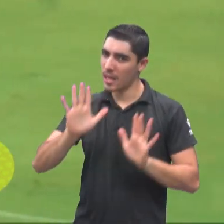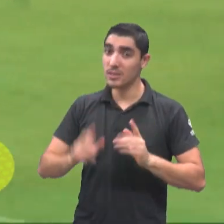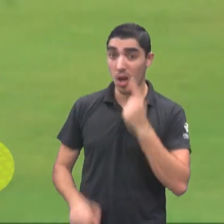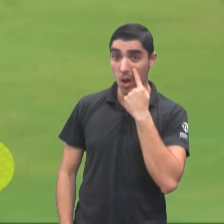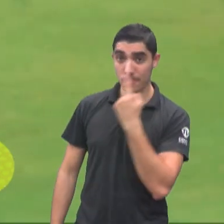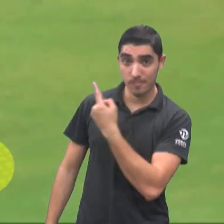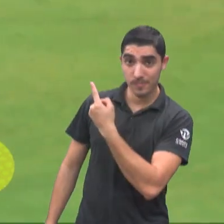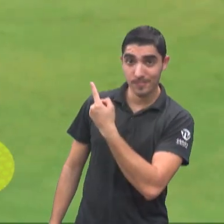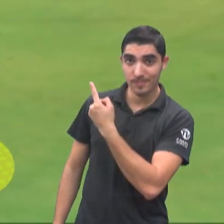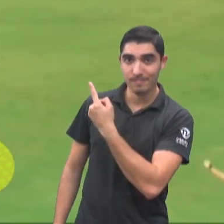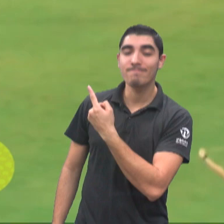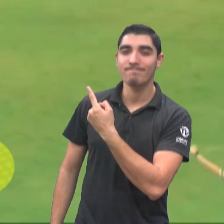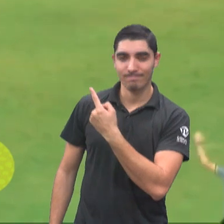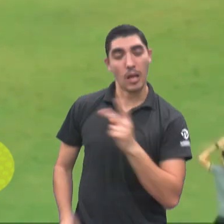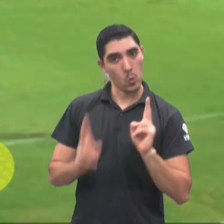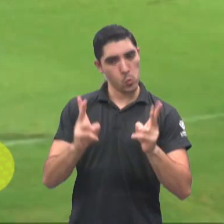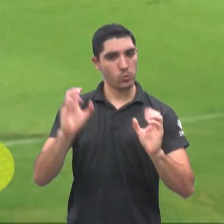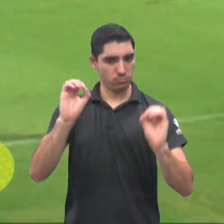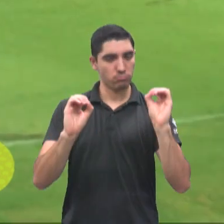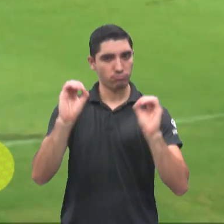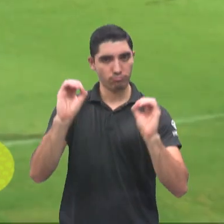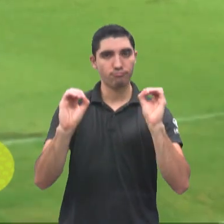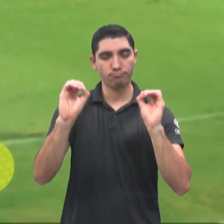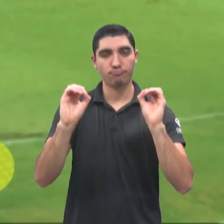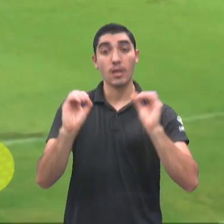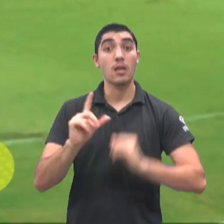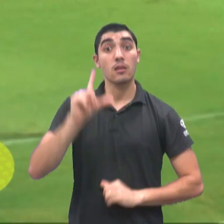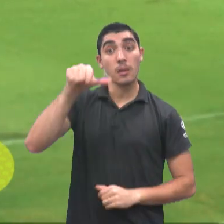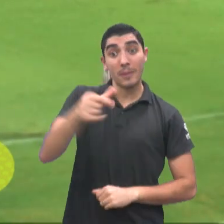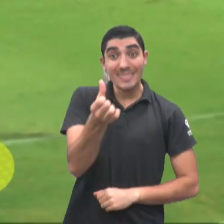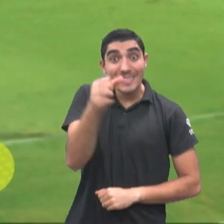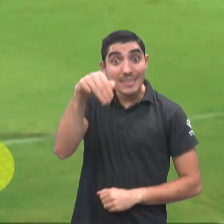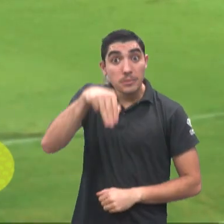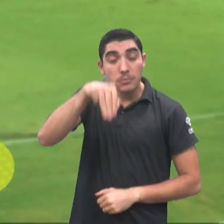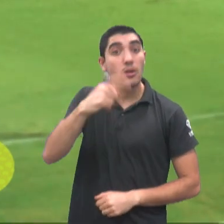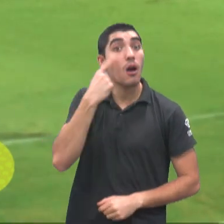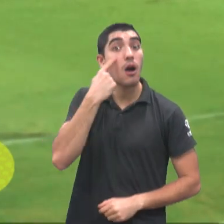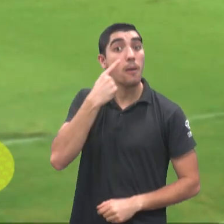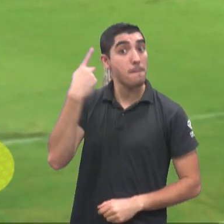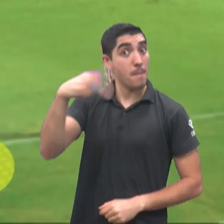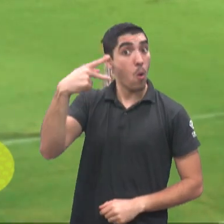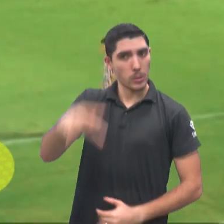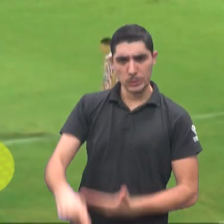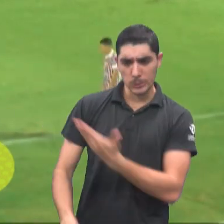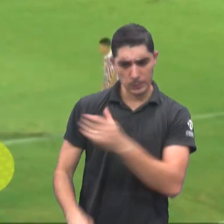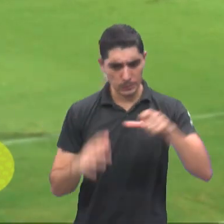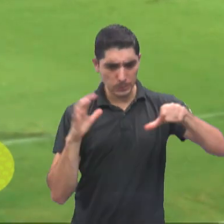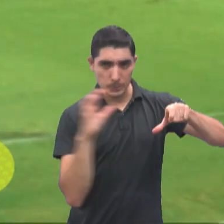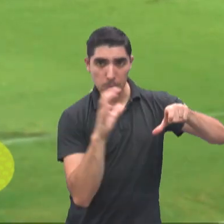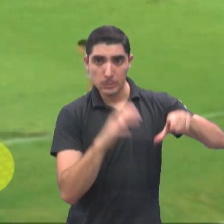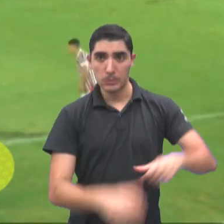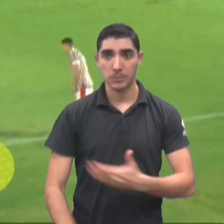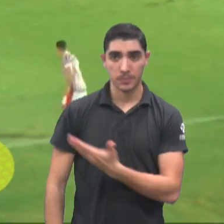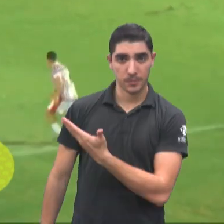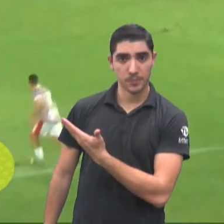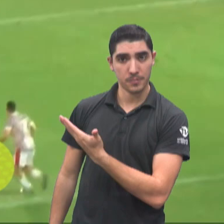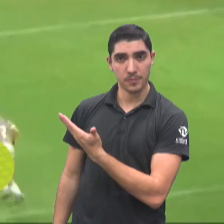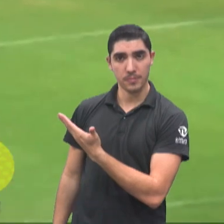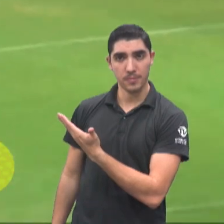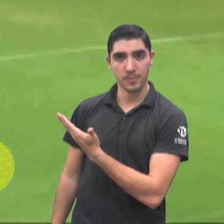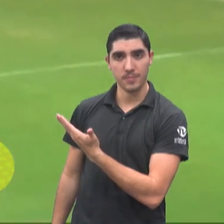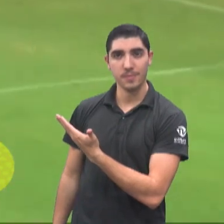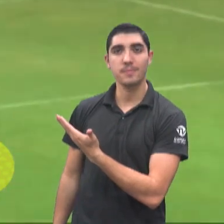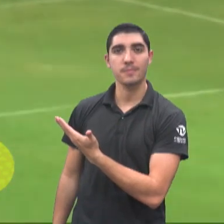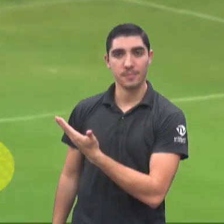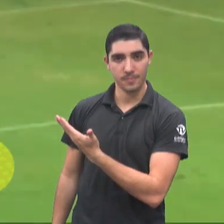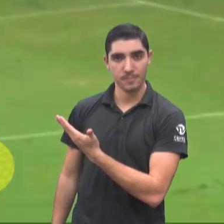anulado, segue 0-0. 6 minutos depois, o Paulista respondeu, falta pela direita, Vitor Hugo fez o levantamento